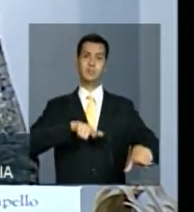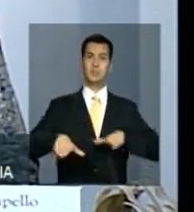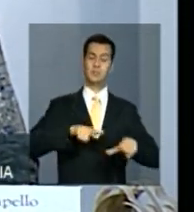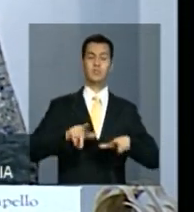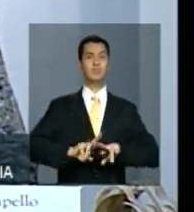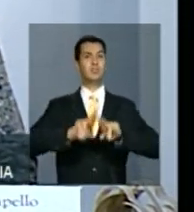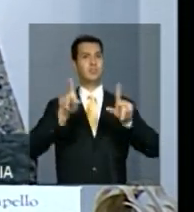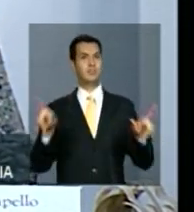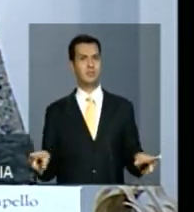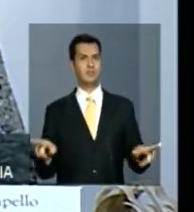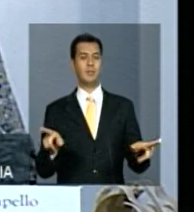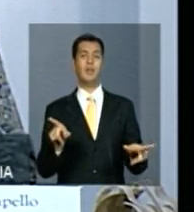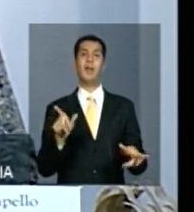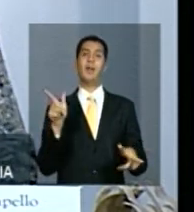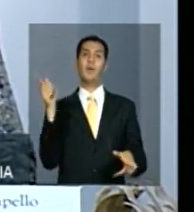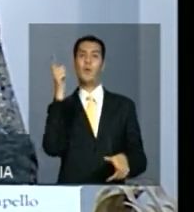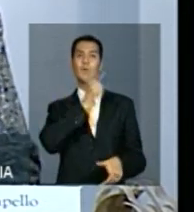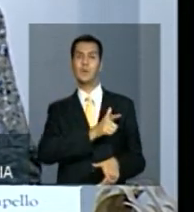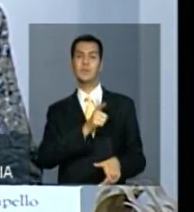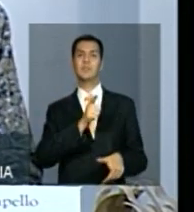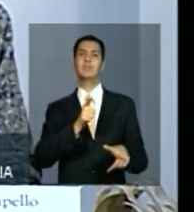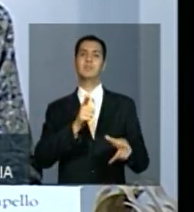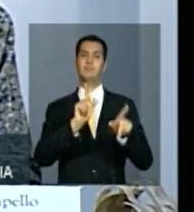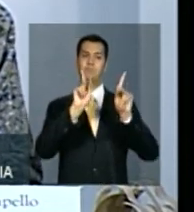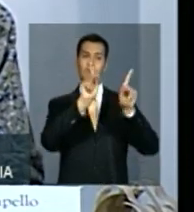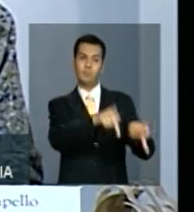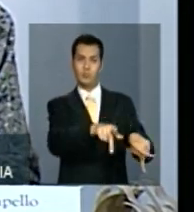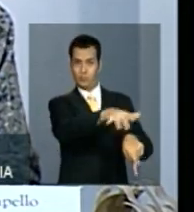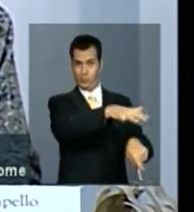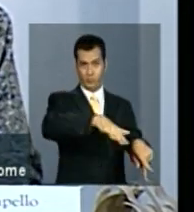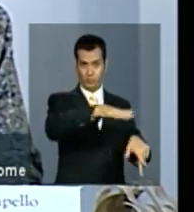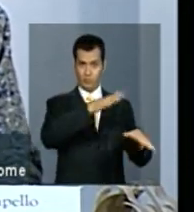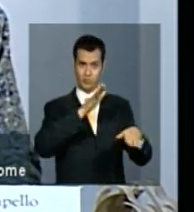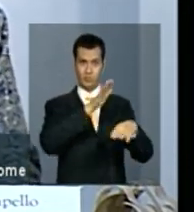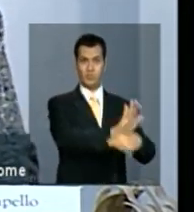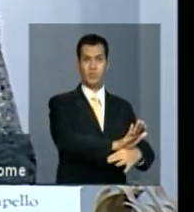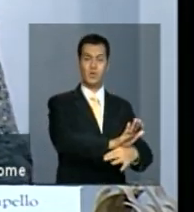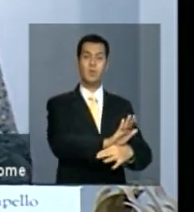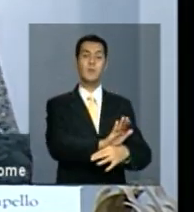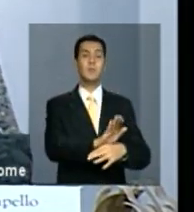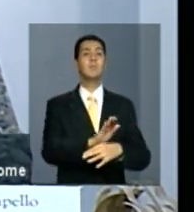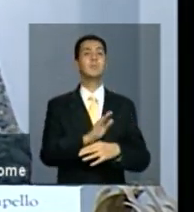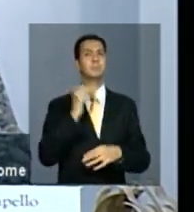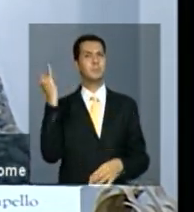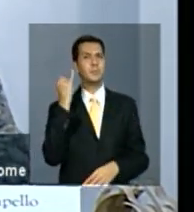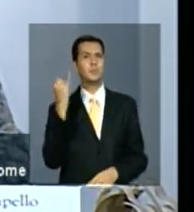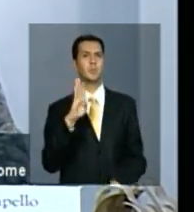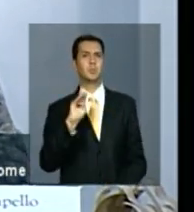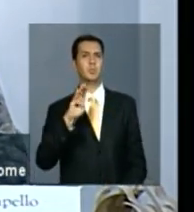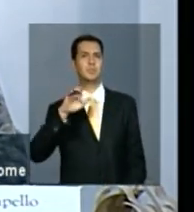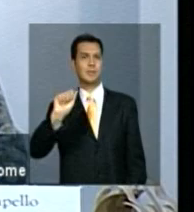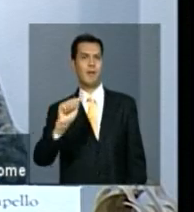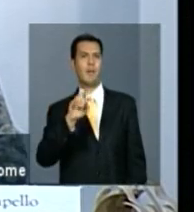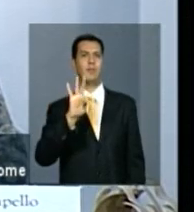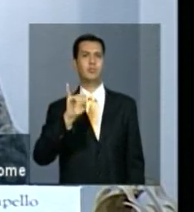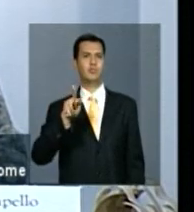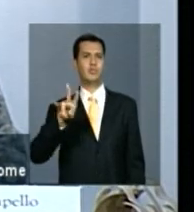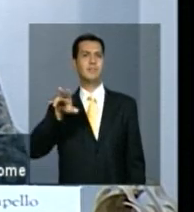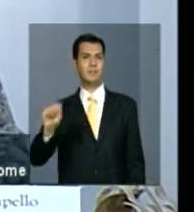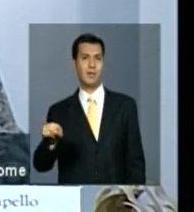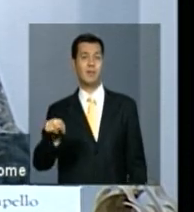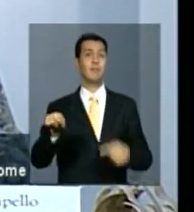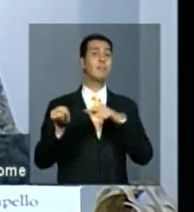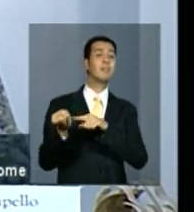diferenciado para chegar nesse público acho que um dos conceitos é o buscativa em grande medida a gente fala do buscativa como um conceito